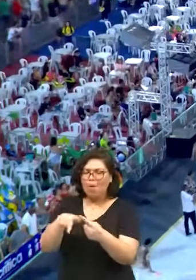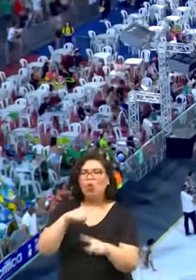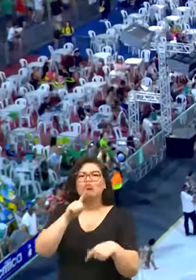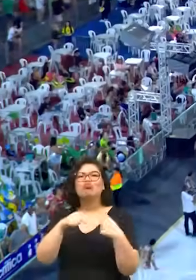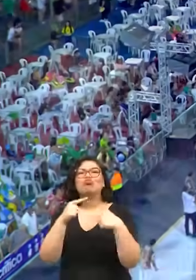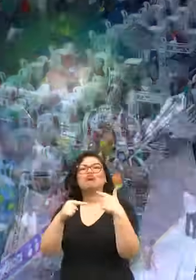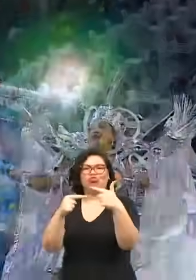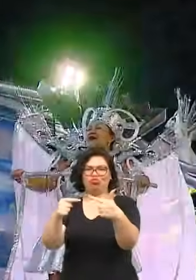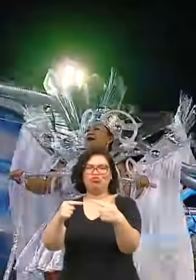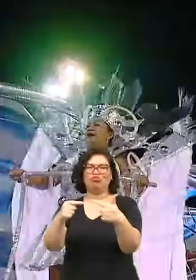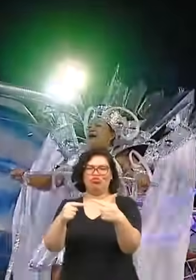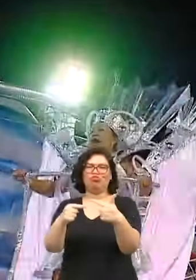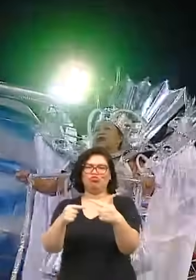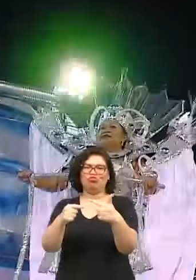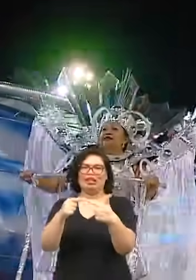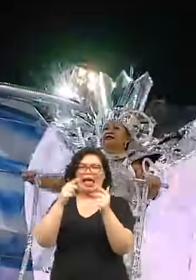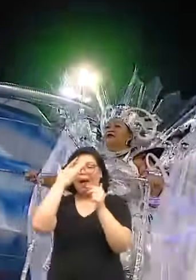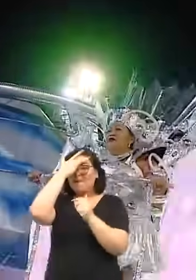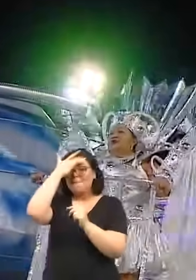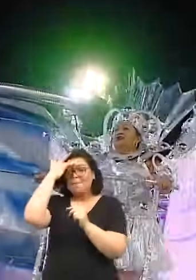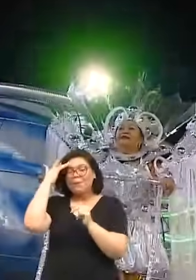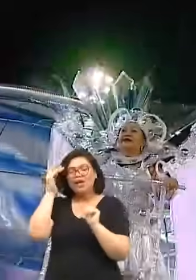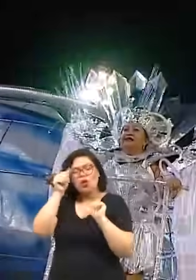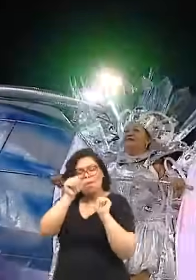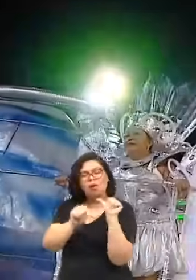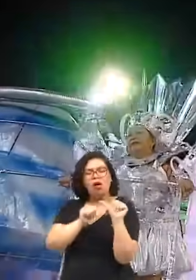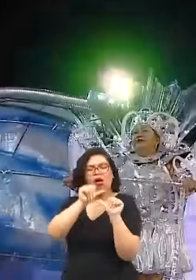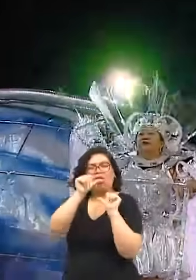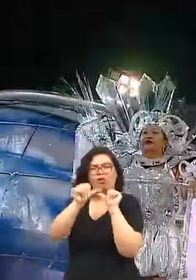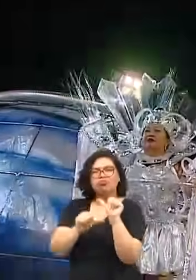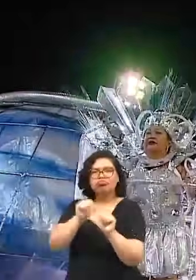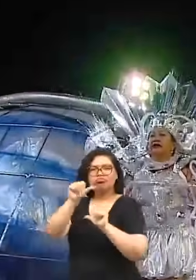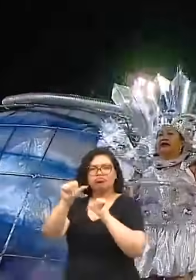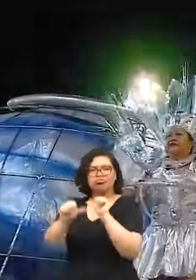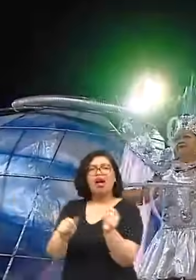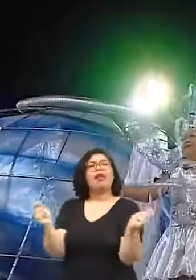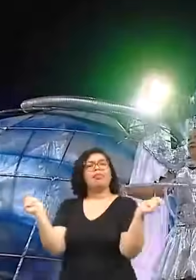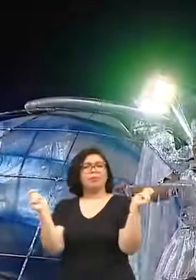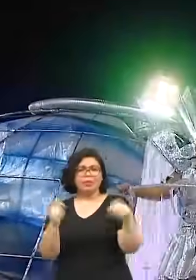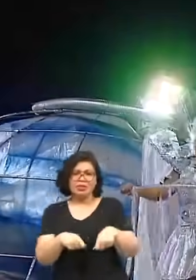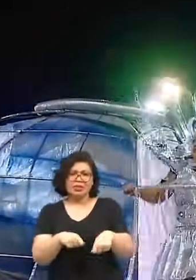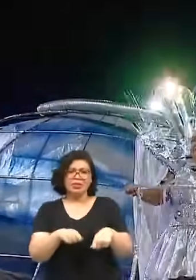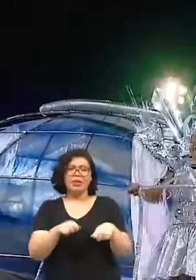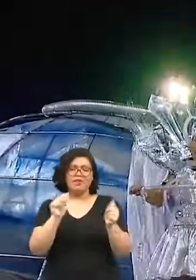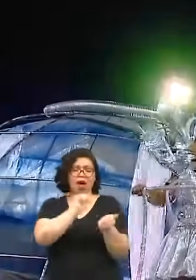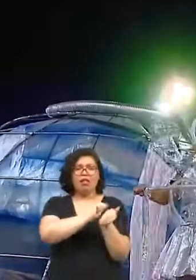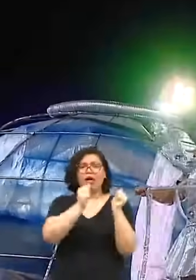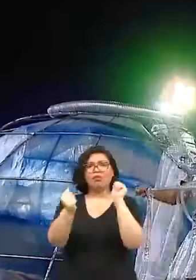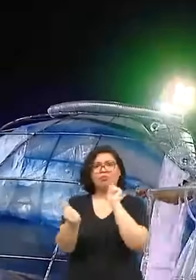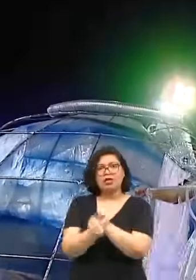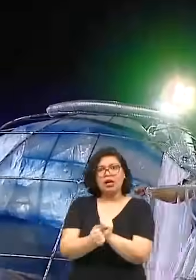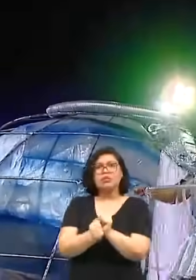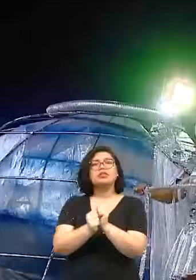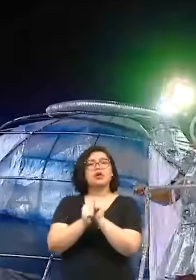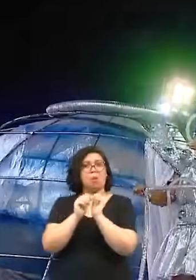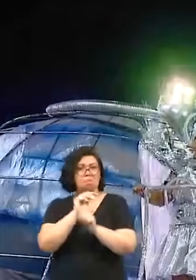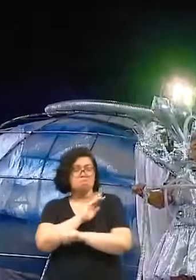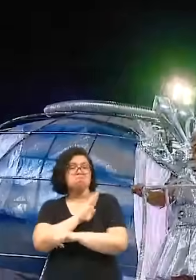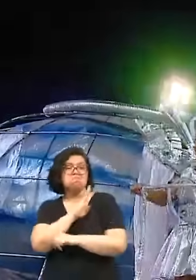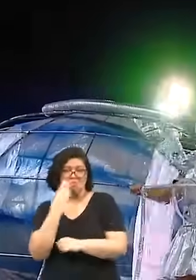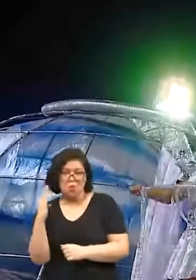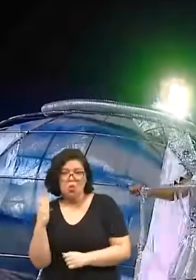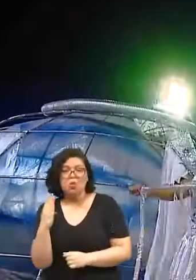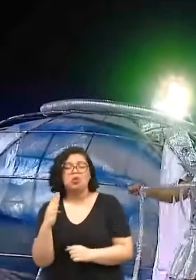é o homem, diante de tantas mudanças, que acaba sendo capaz de se adaptar biologicamente às transformações. É o